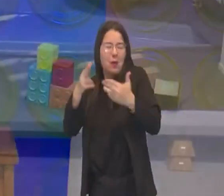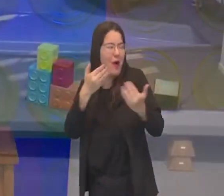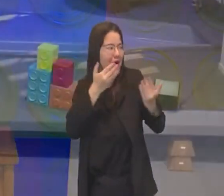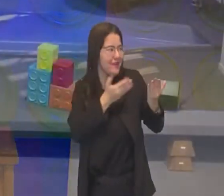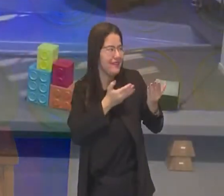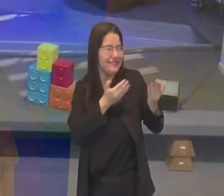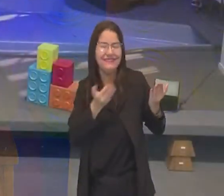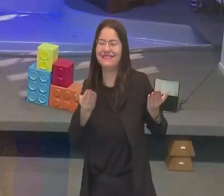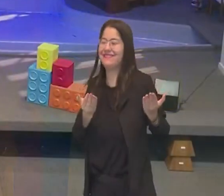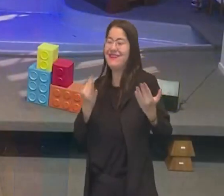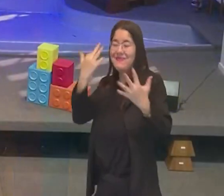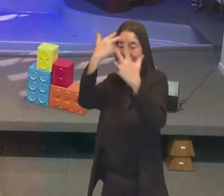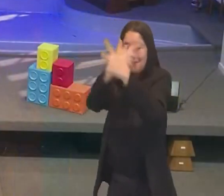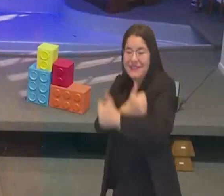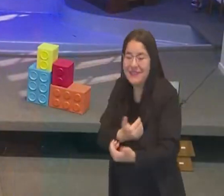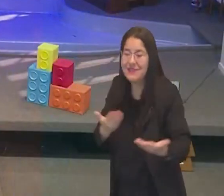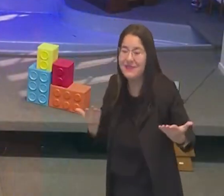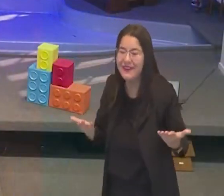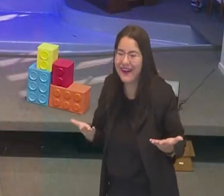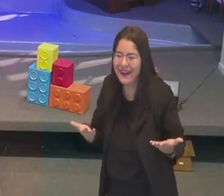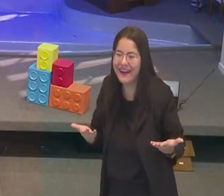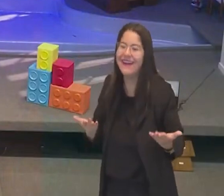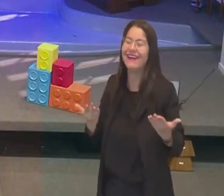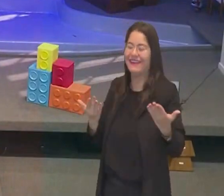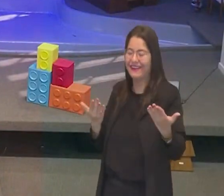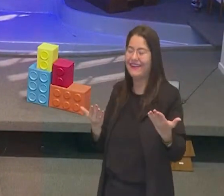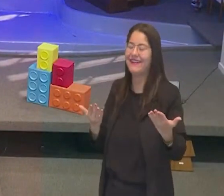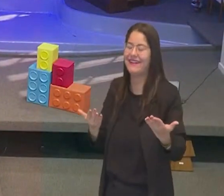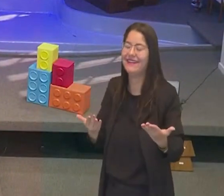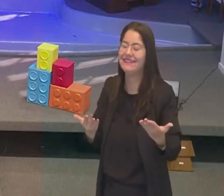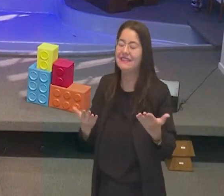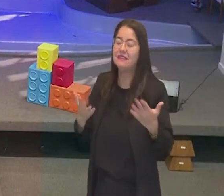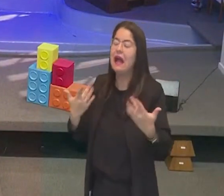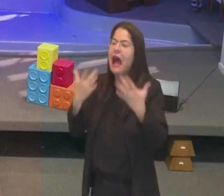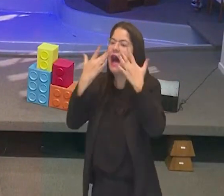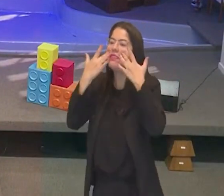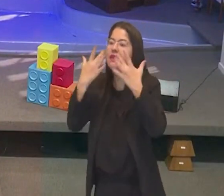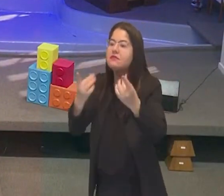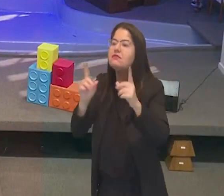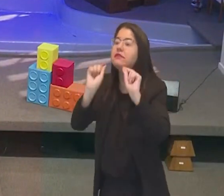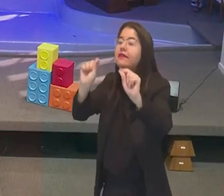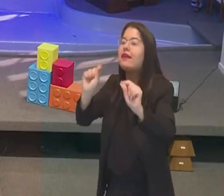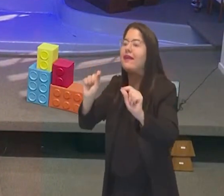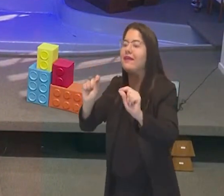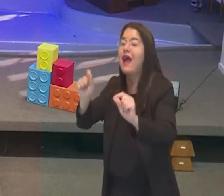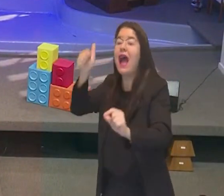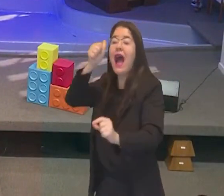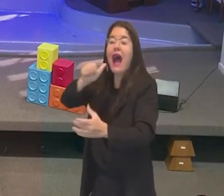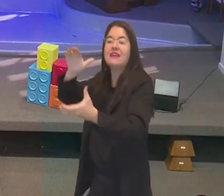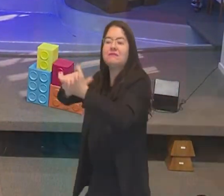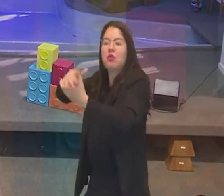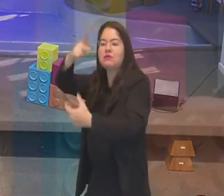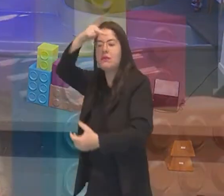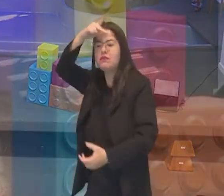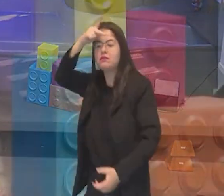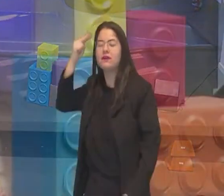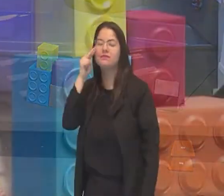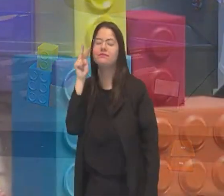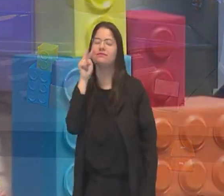Ele era bonito. E chamou a atenção de quem? Da esposa de